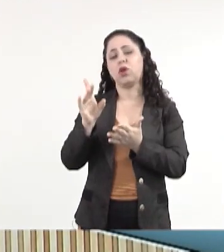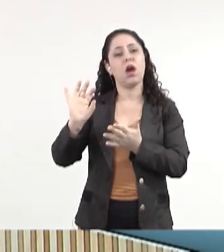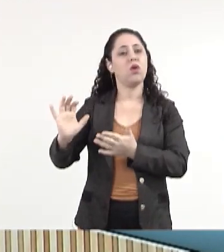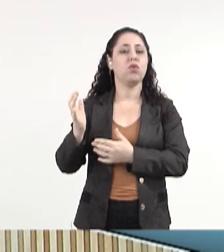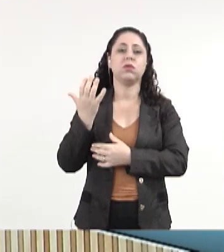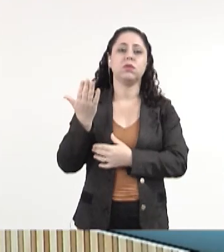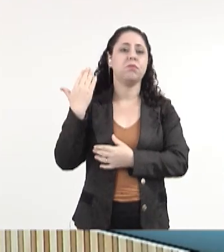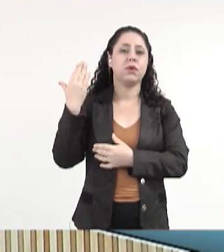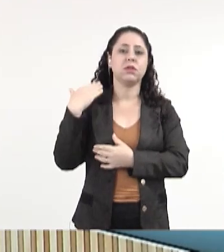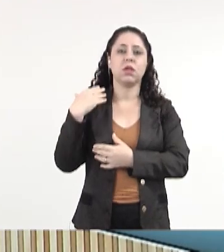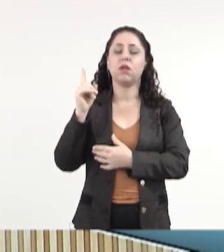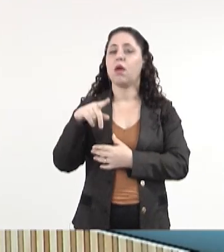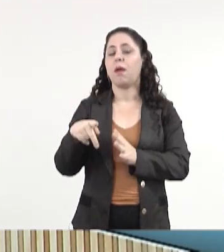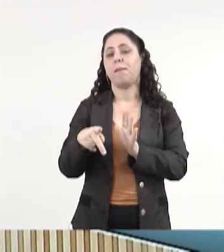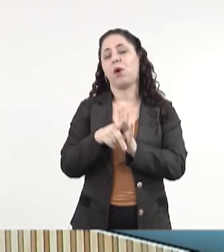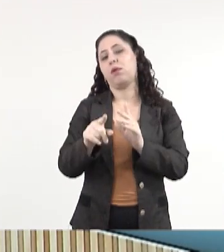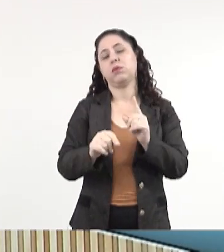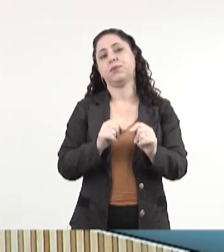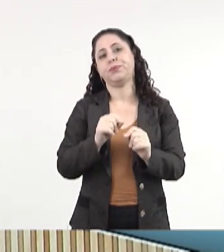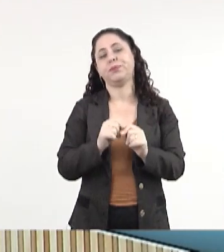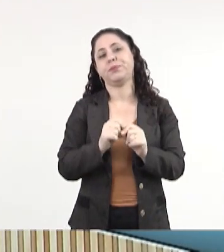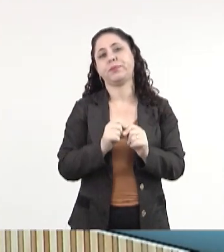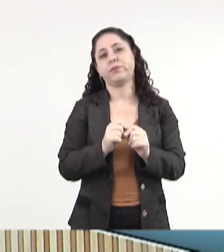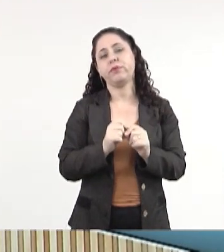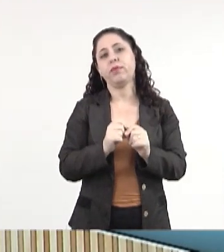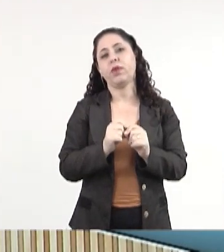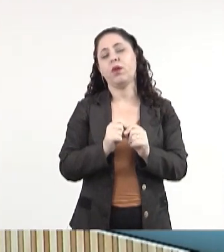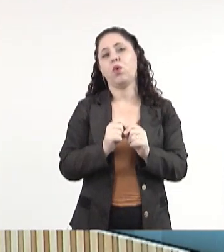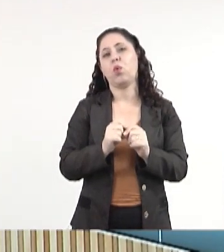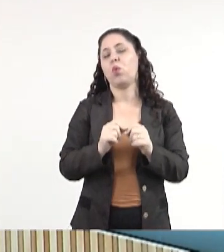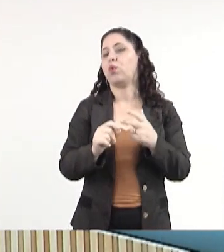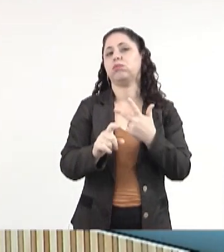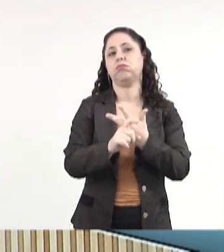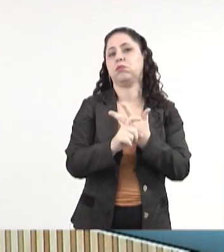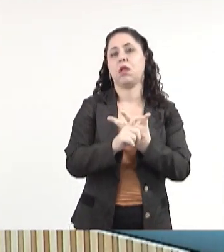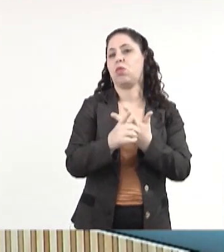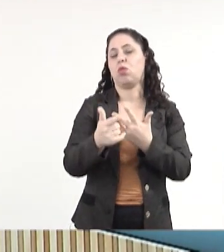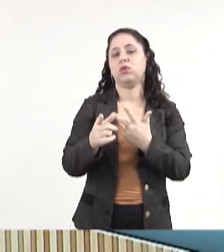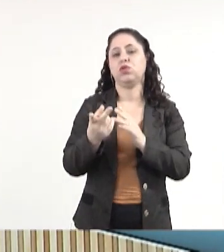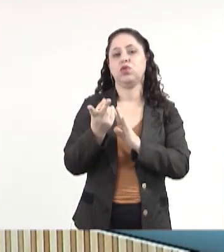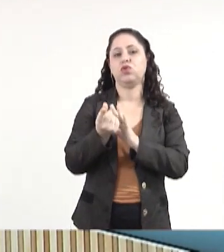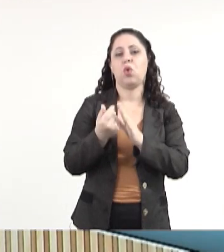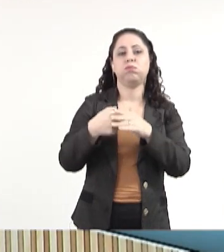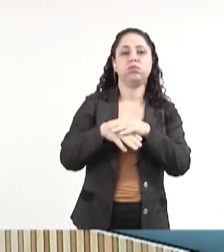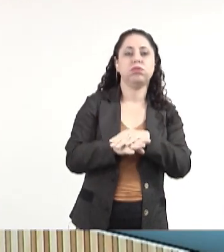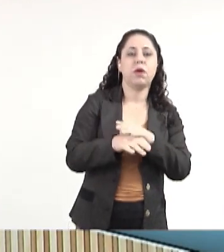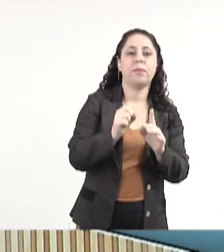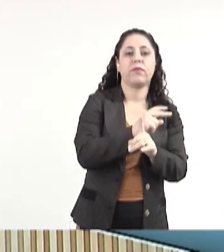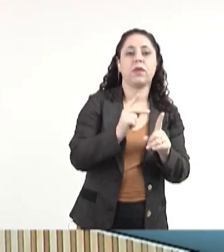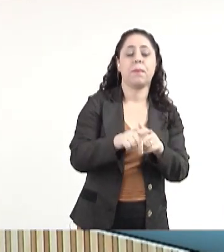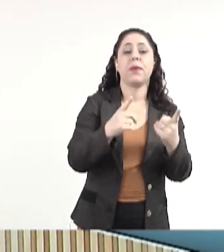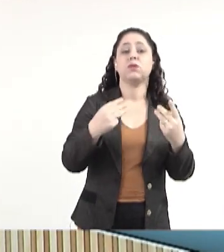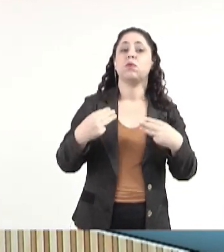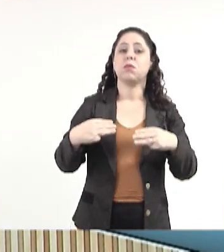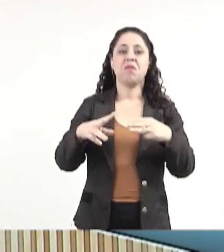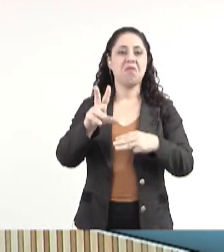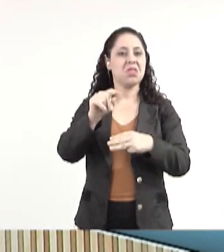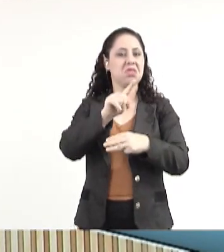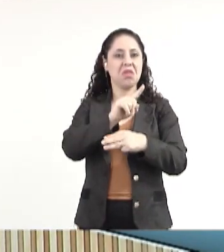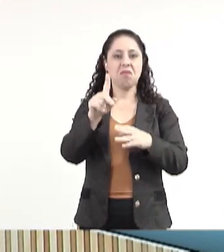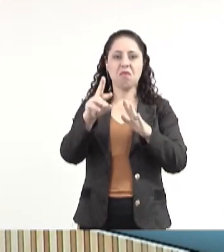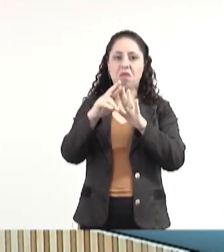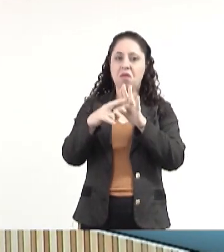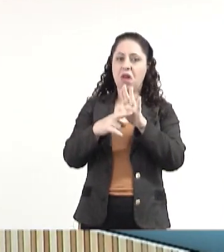já acontecia por meio do Poder Executivo, sem passar pelos cofres da Previdência, mas o Ministério da Previdência diz que não, que